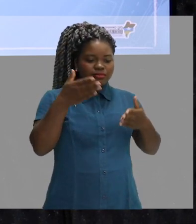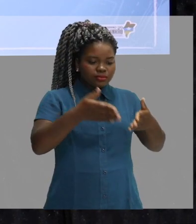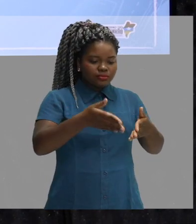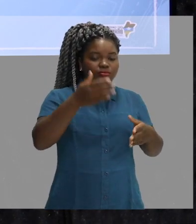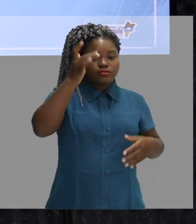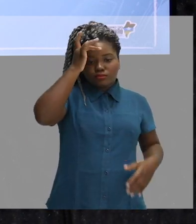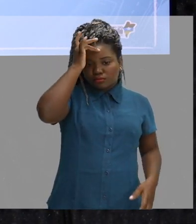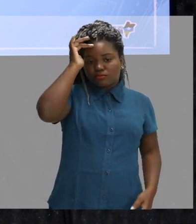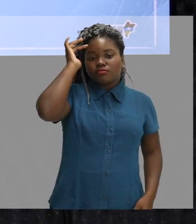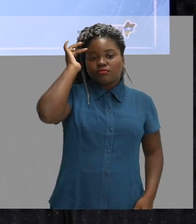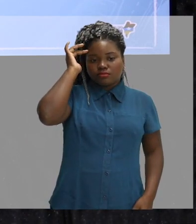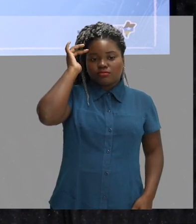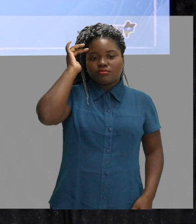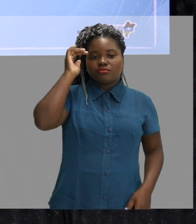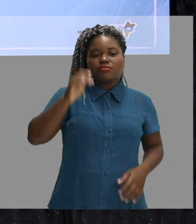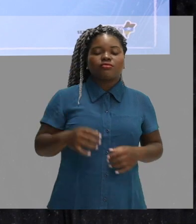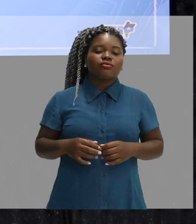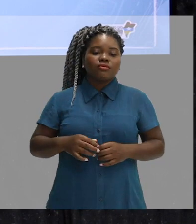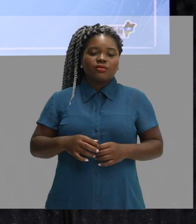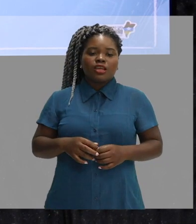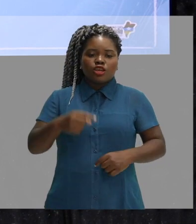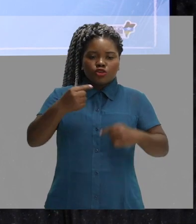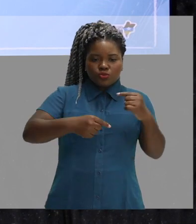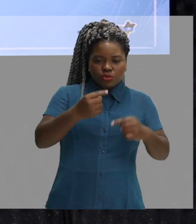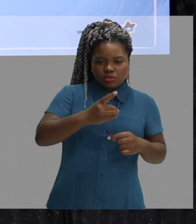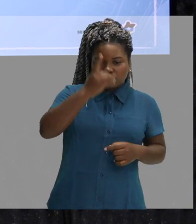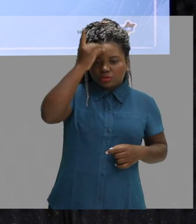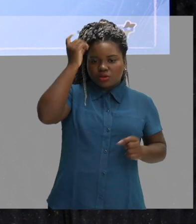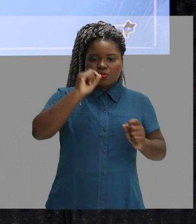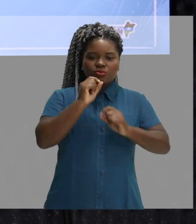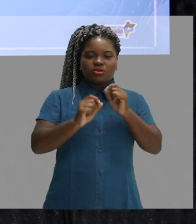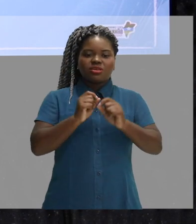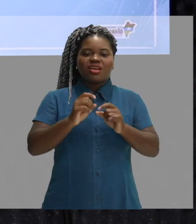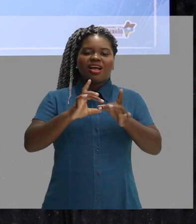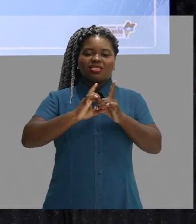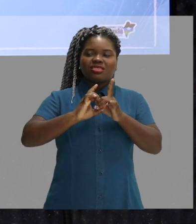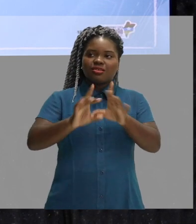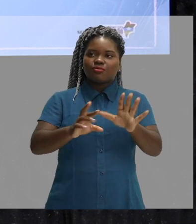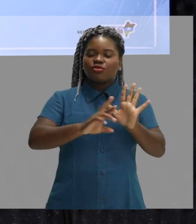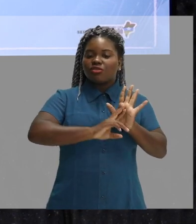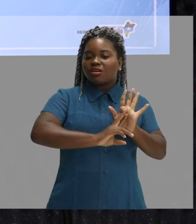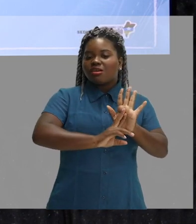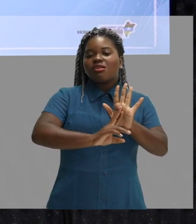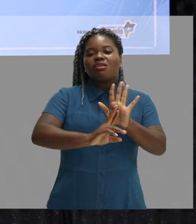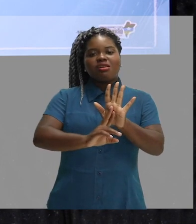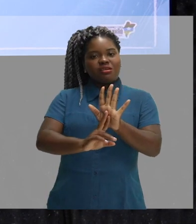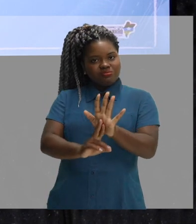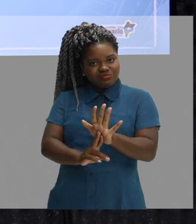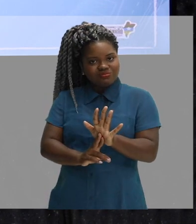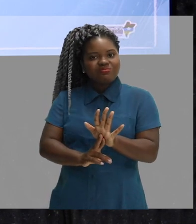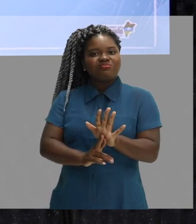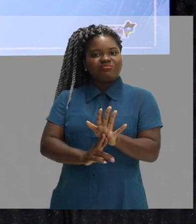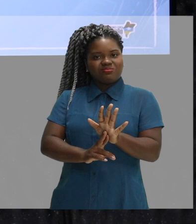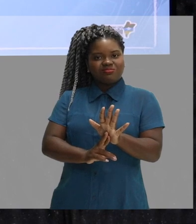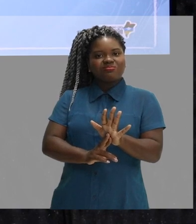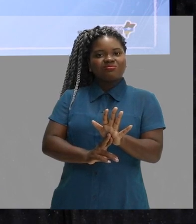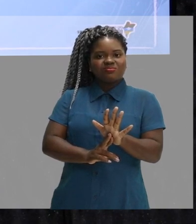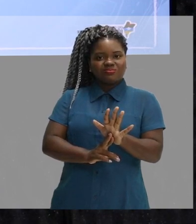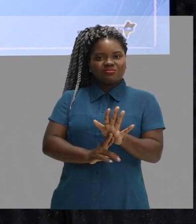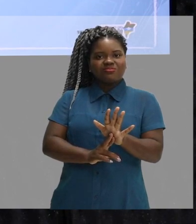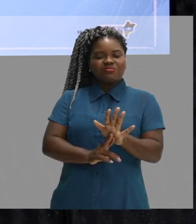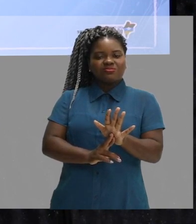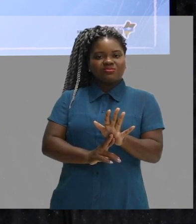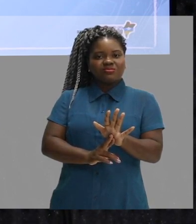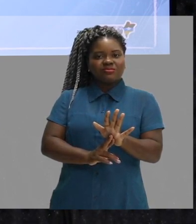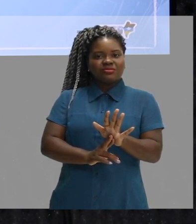cabe dentro dessa ideia, seria chamada democracia representativa, que é exatamente o modelo de democracia que nós temos